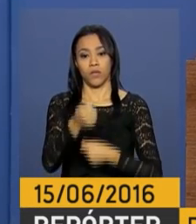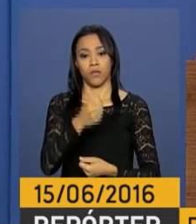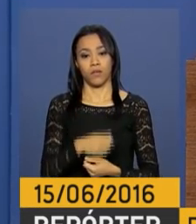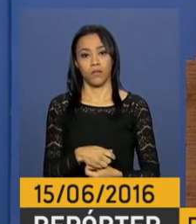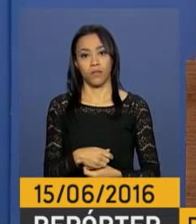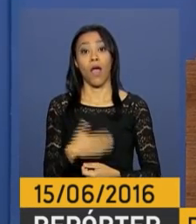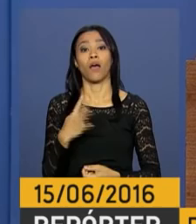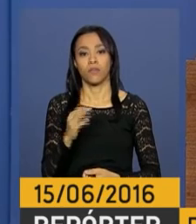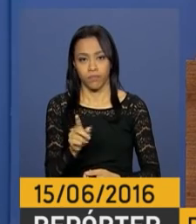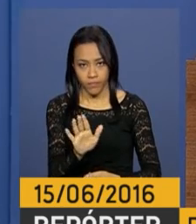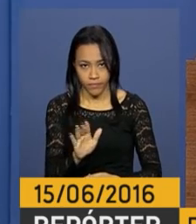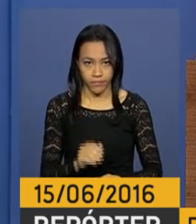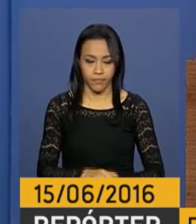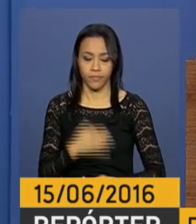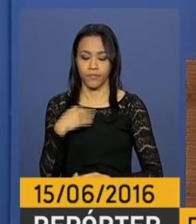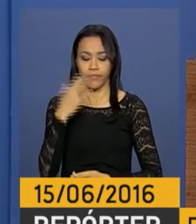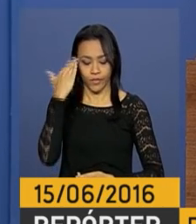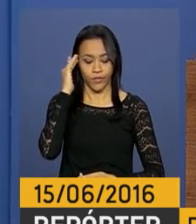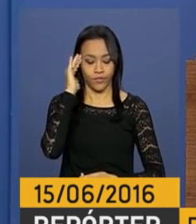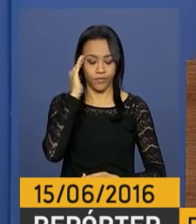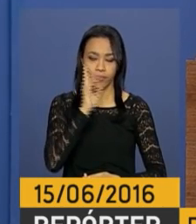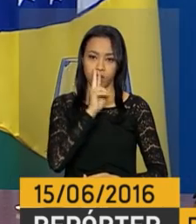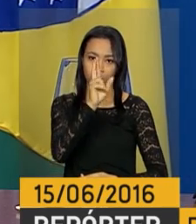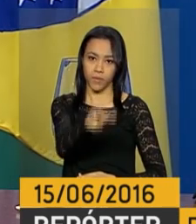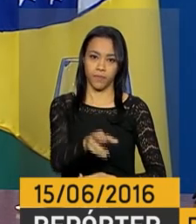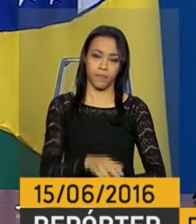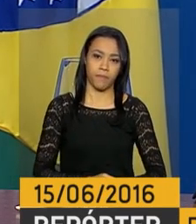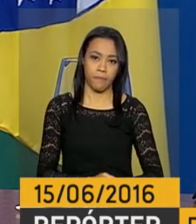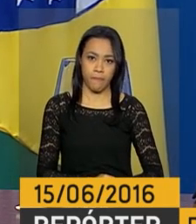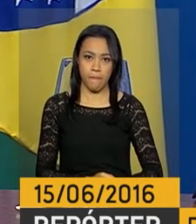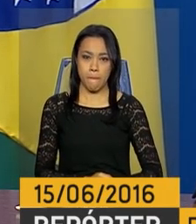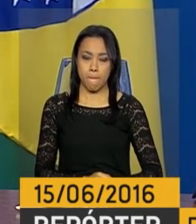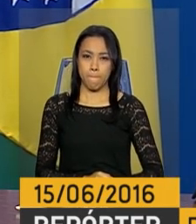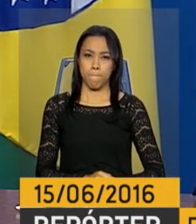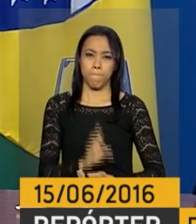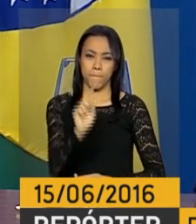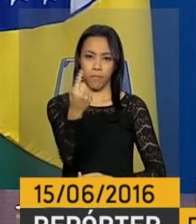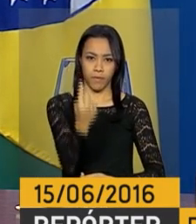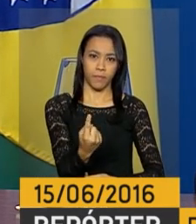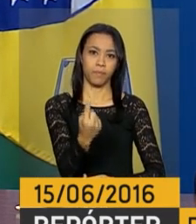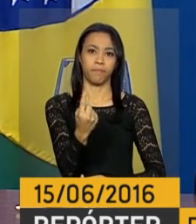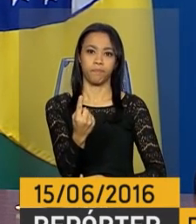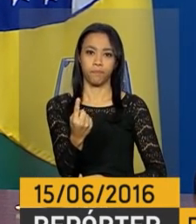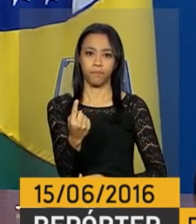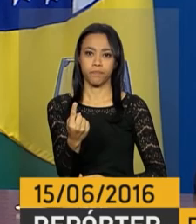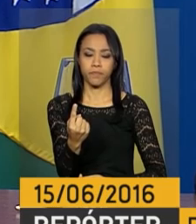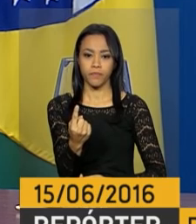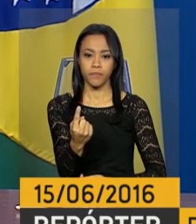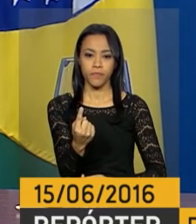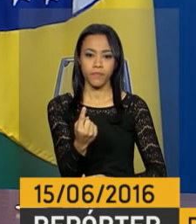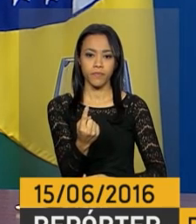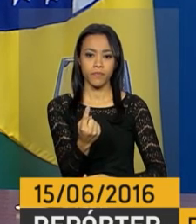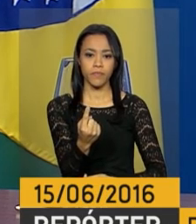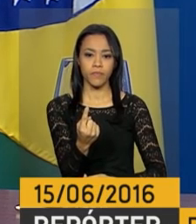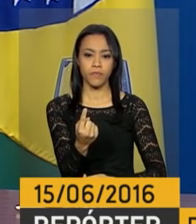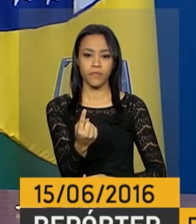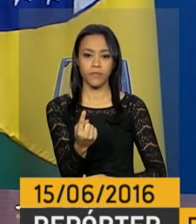Ah, tá. Eh, muito bem. O, em primeiro lugar, eh,